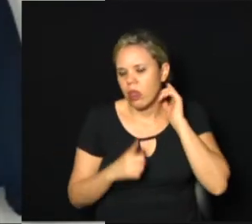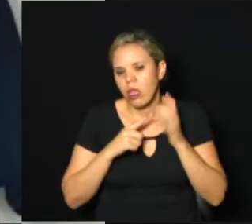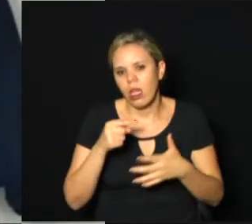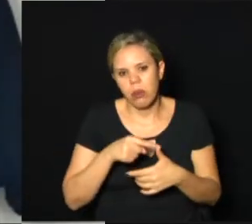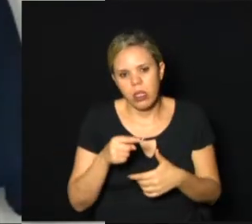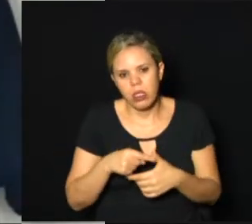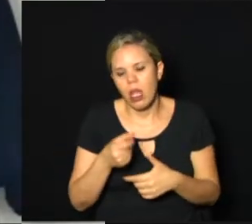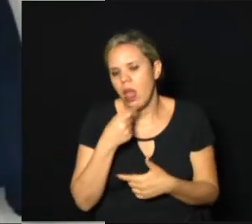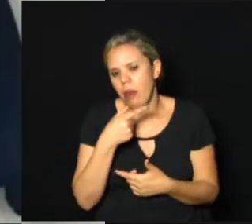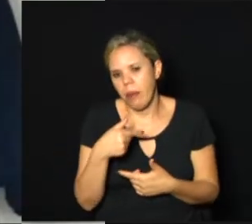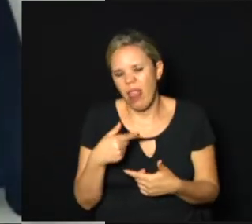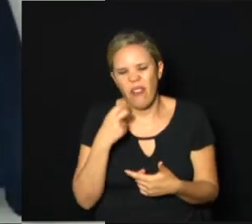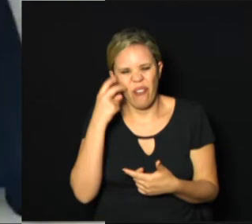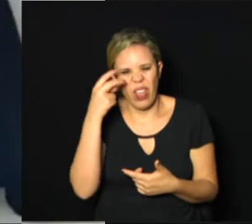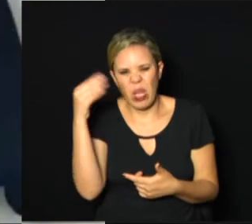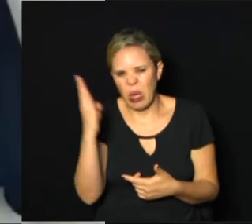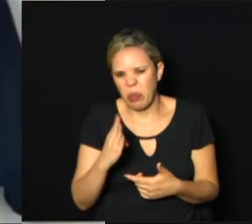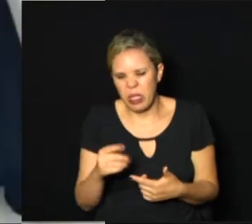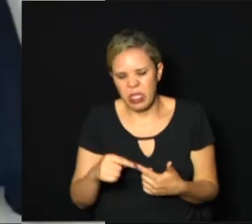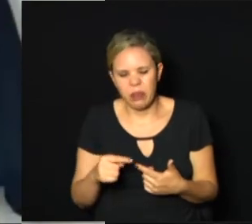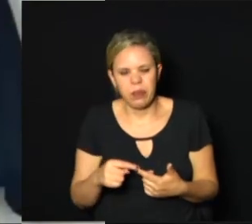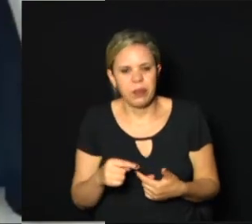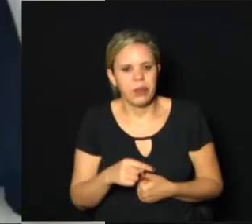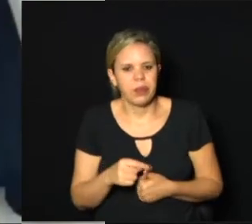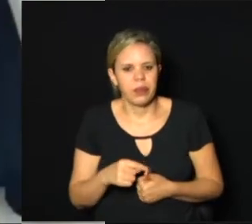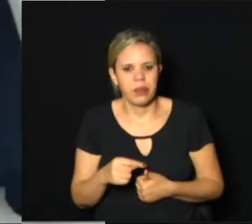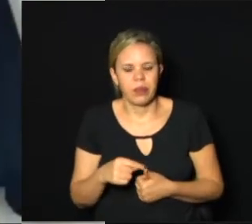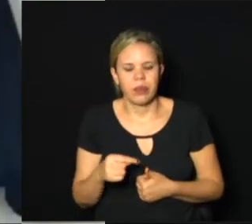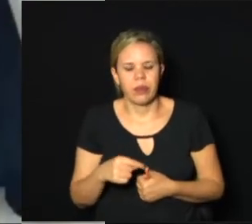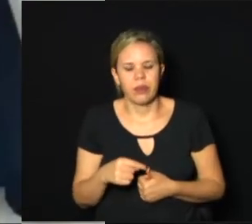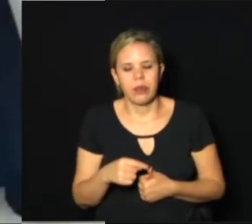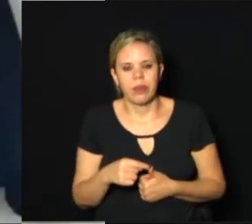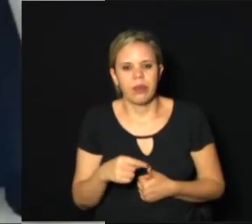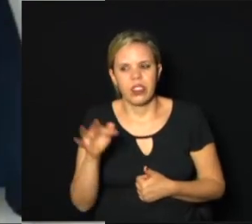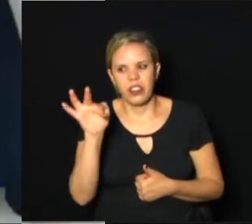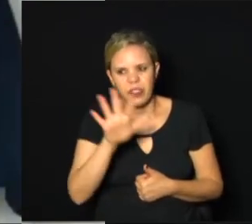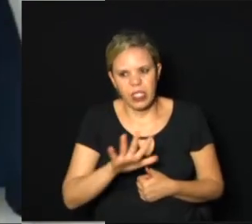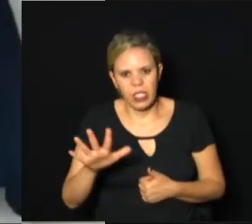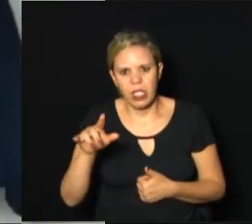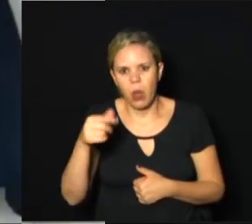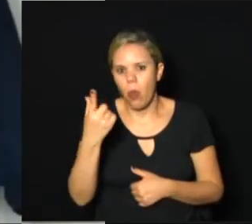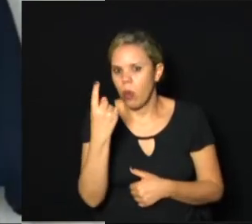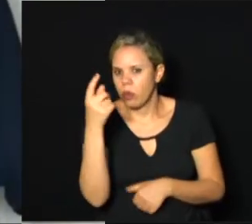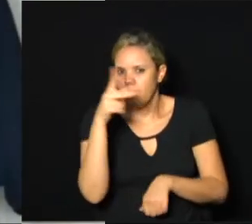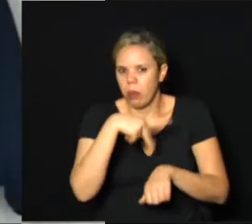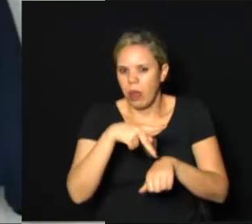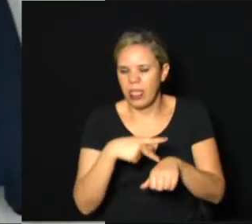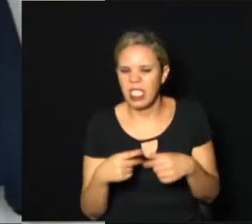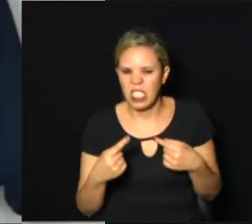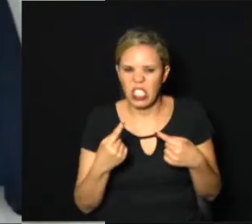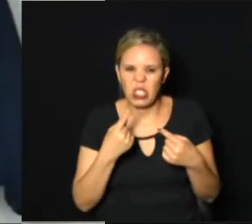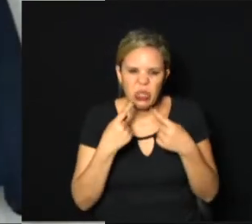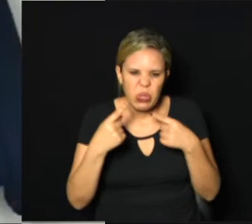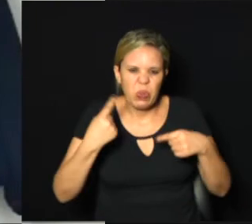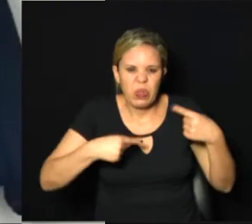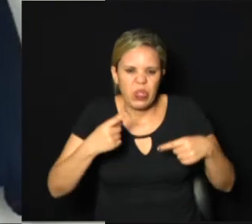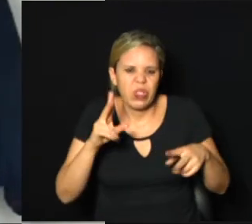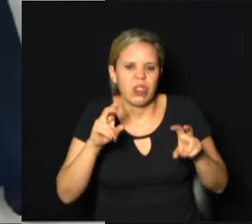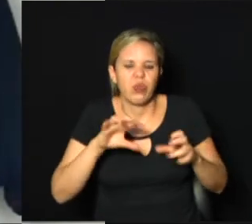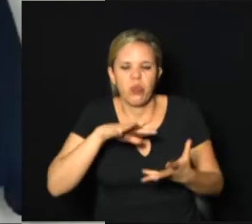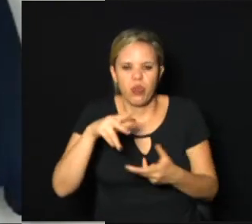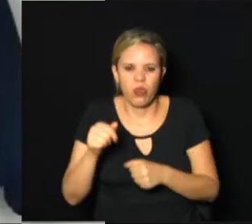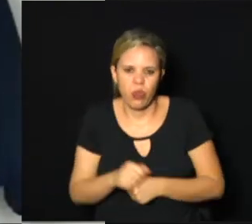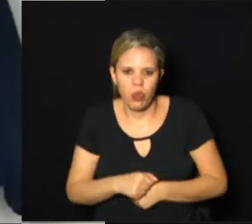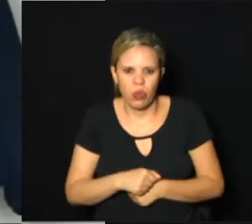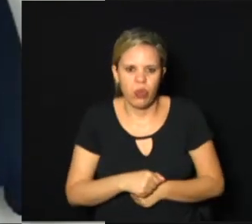da cloroquina, que é uma vergonha. O Brasil, em termos federais, é o único país que ainda discute isso desse jeito. No mundo inteiro,